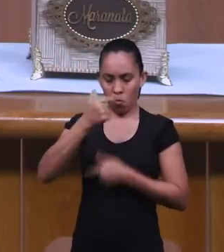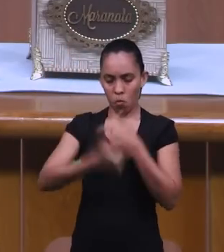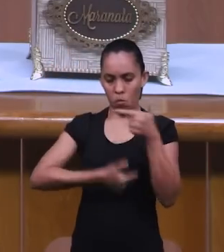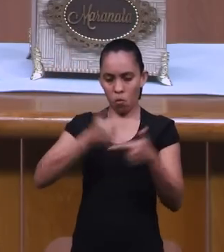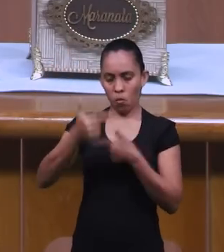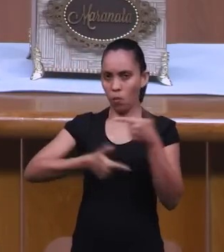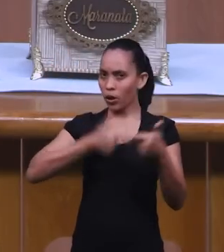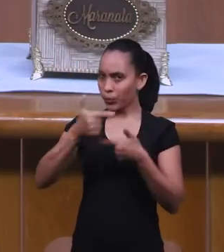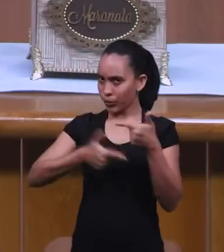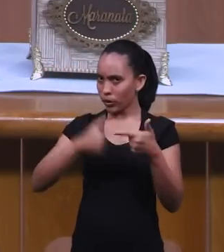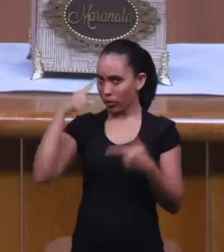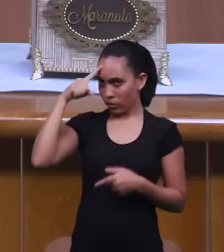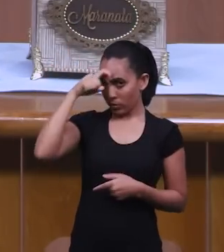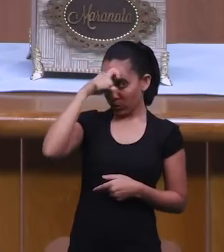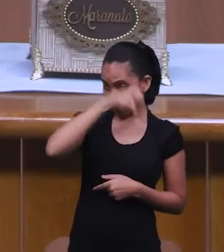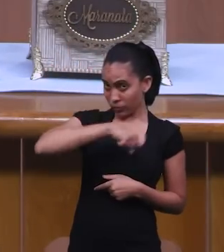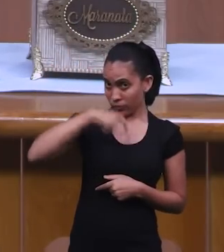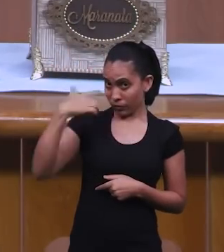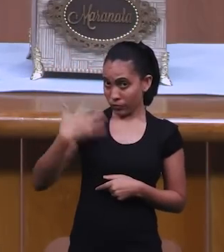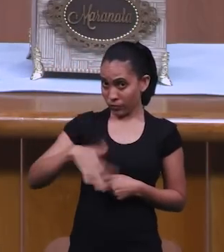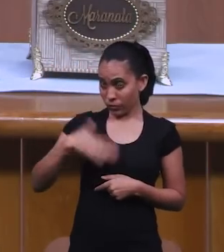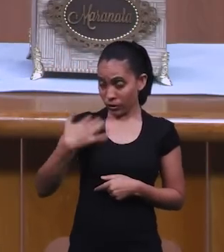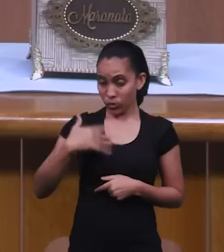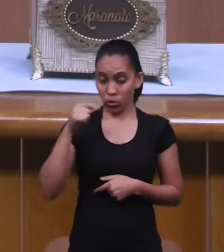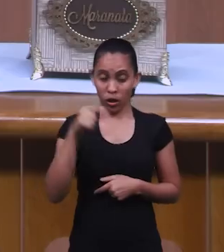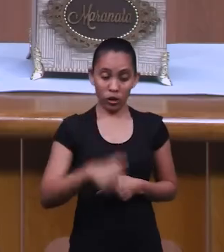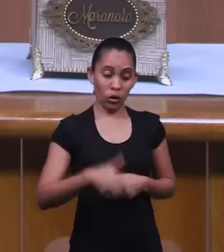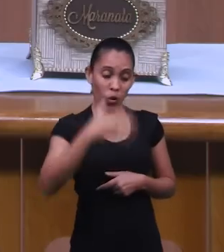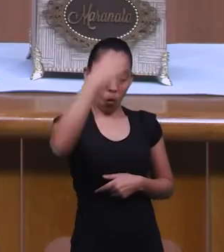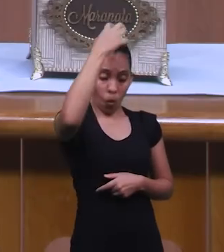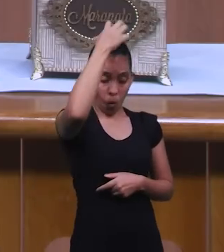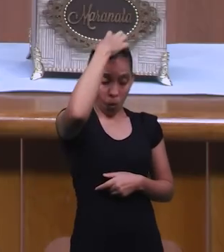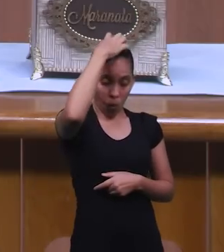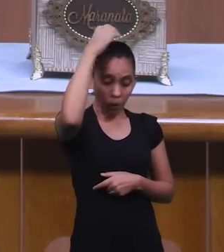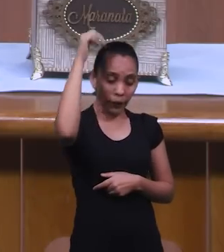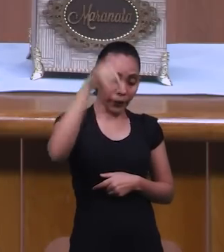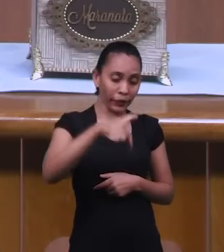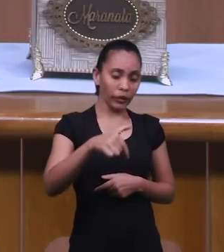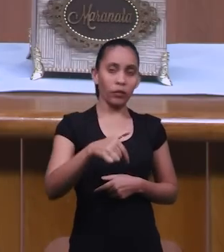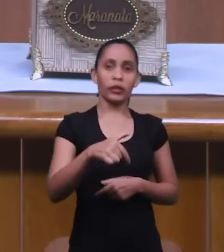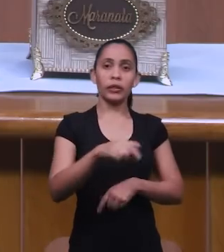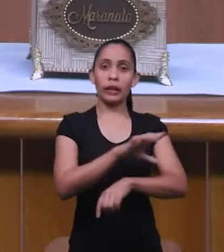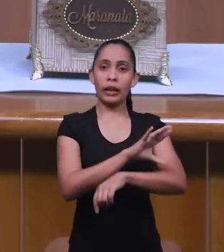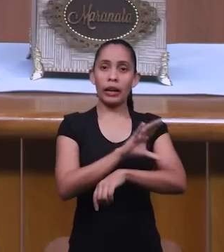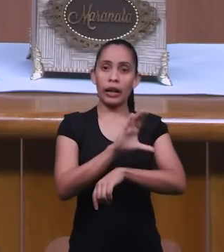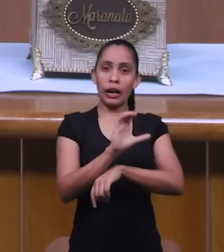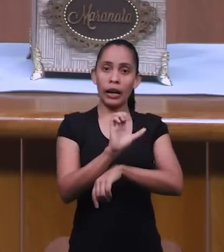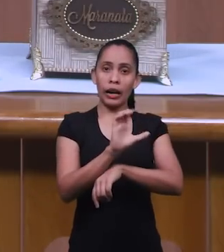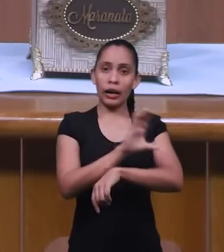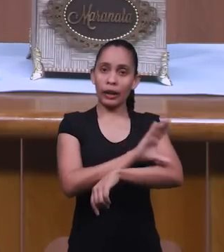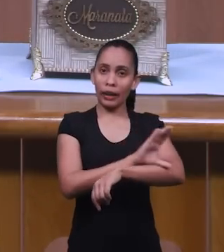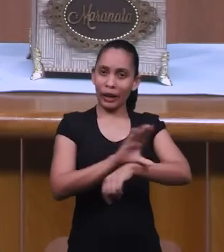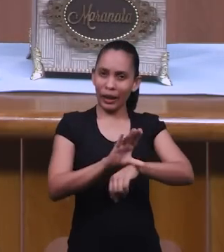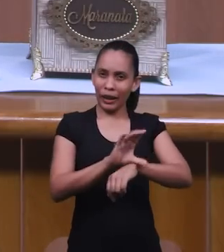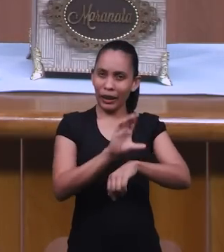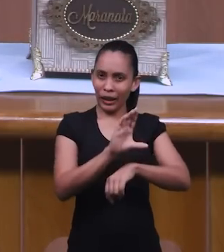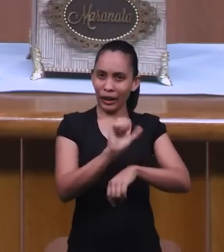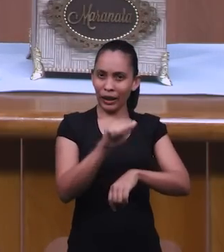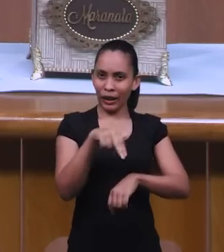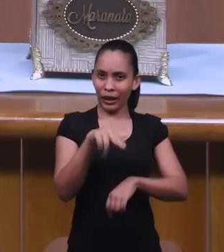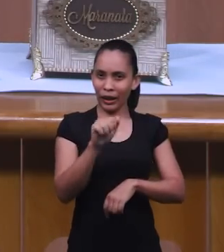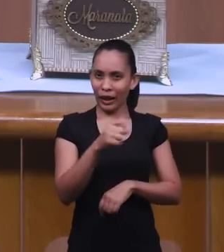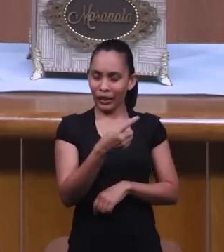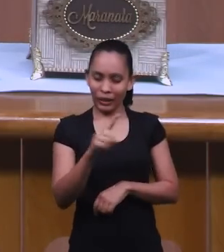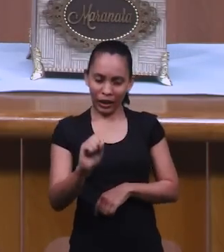tremenda dos reis que estavam ali em Canaã, com outros reis mais poderosos do que